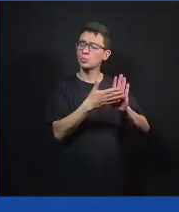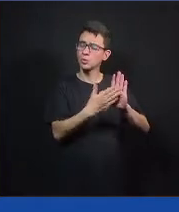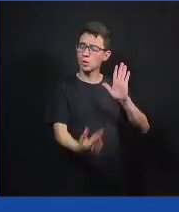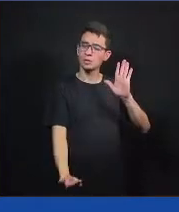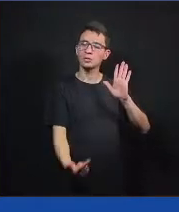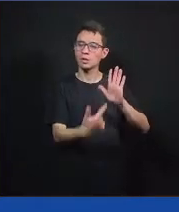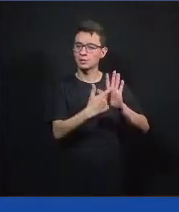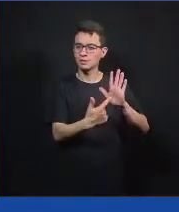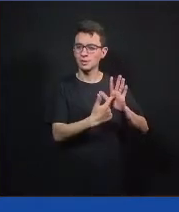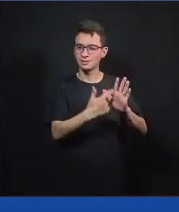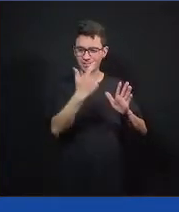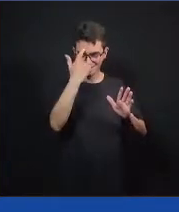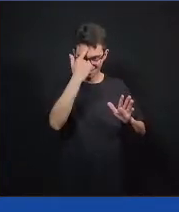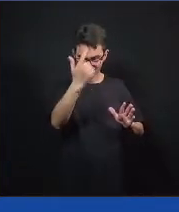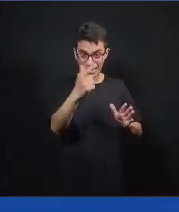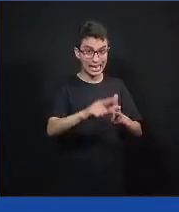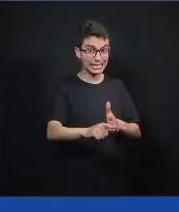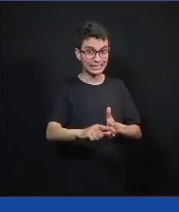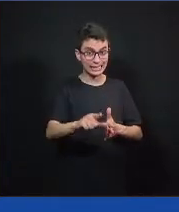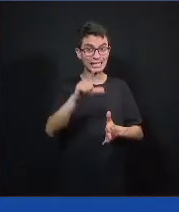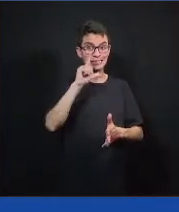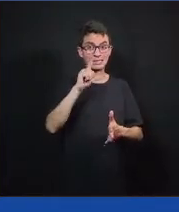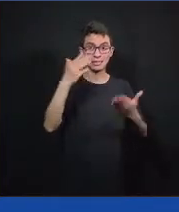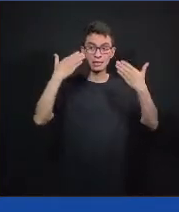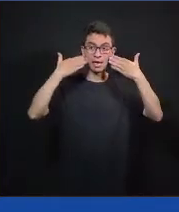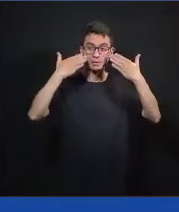Um pouco antes da sua apresentação, surgiram